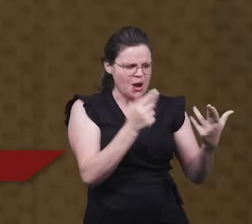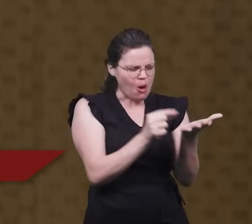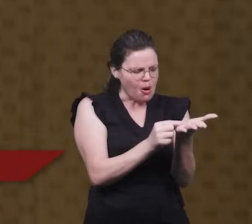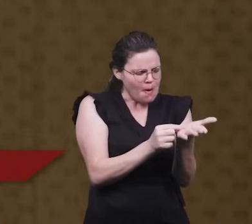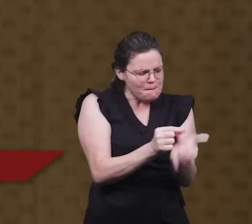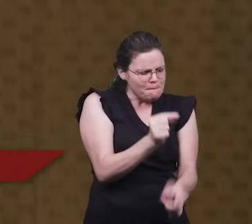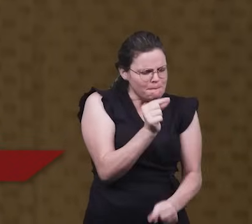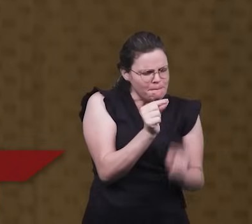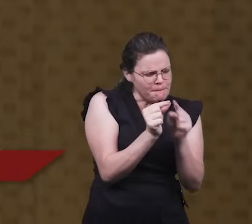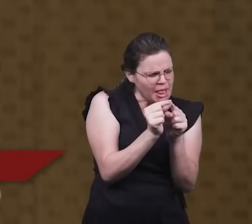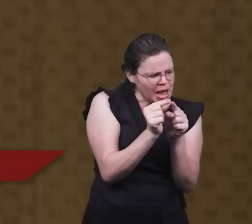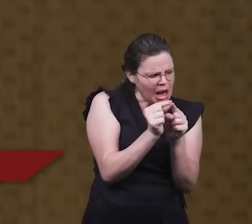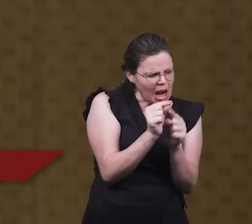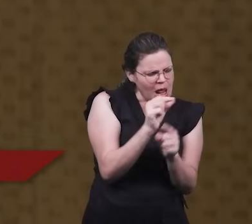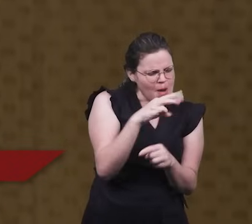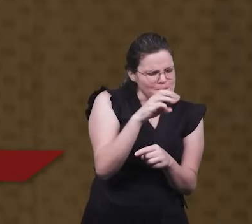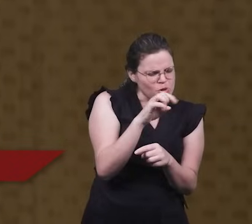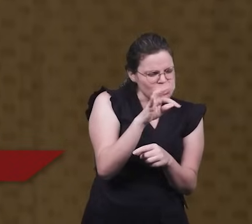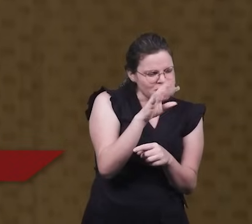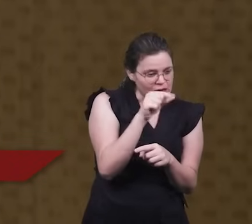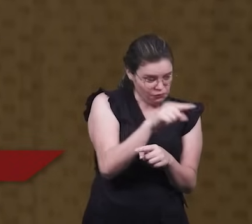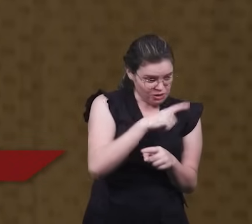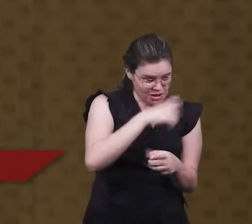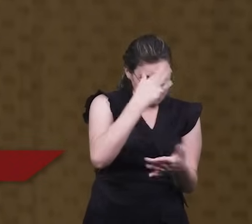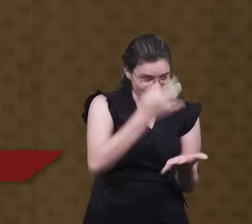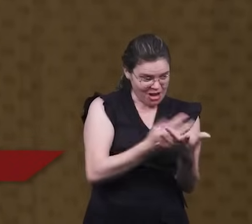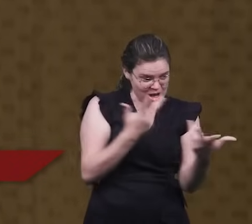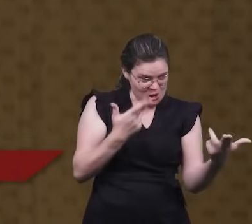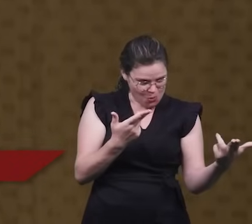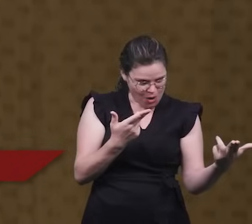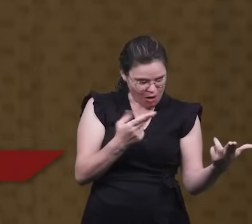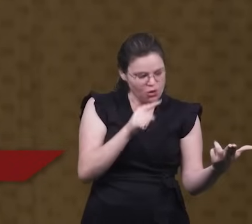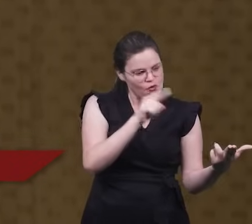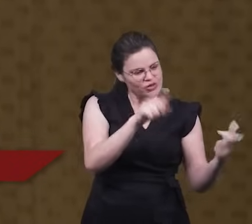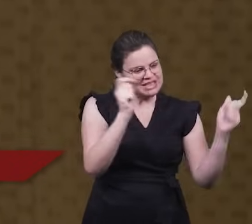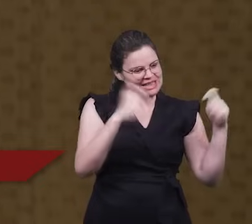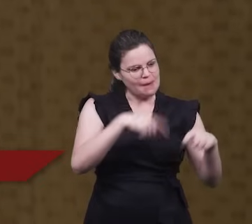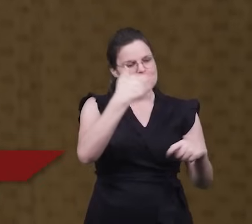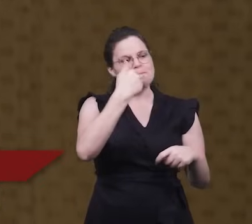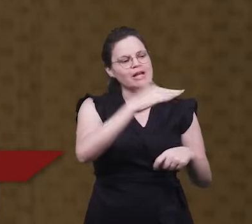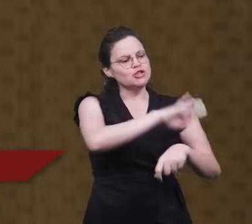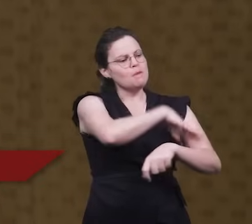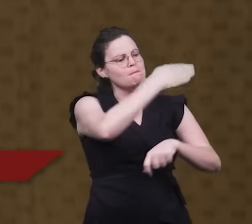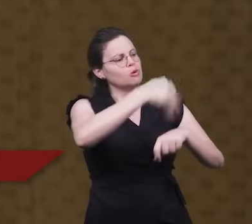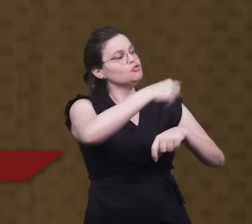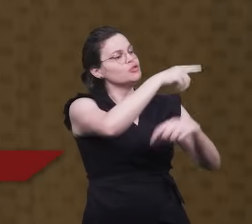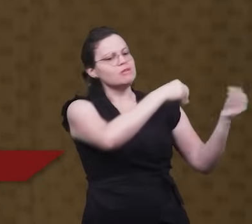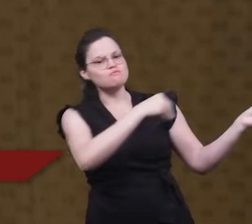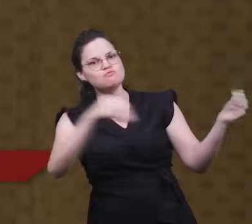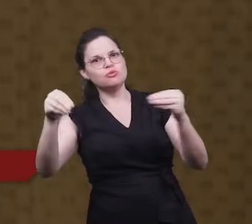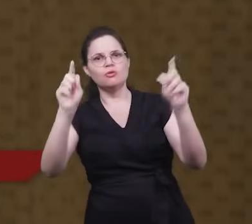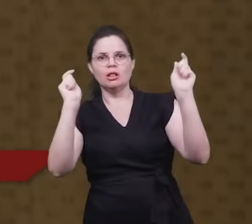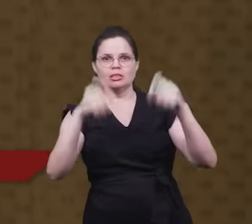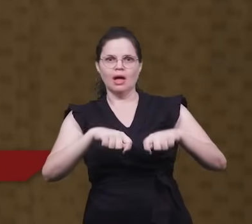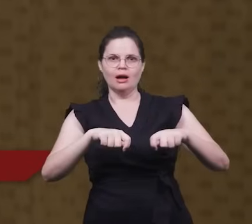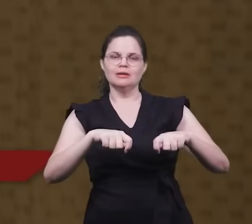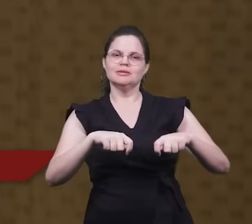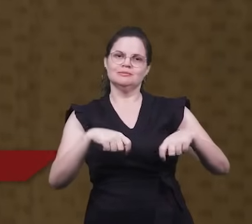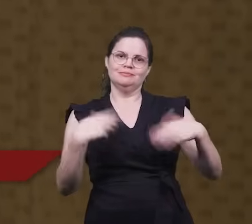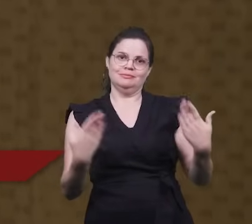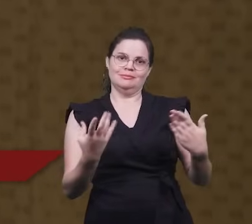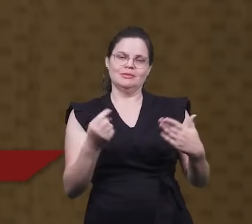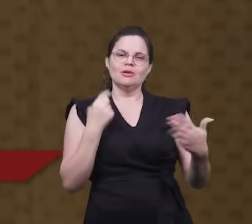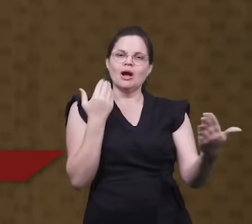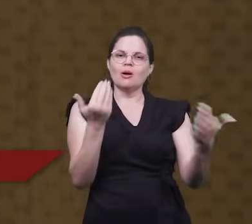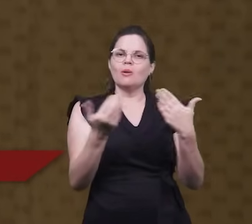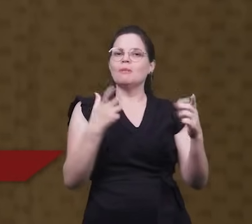do tamanho de um grão de mostarda, dirá a este monte, lança-te no mar, e isso será feito, e nada vos será impossível. Então, mostrando